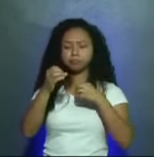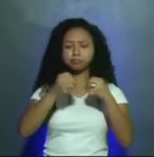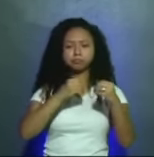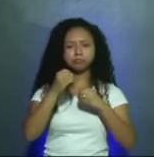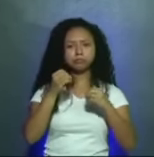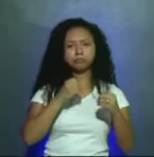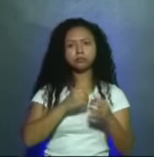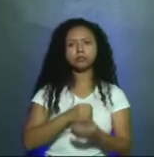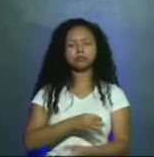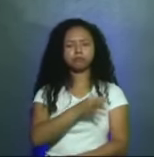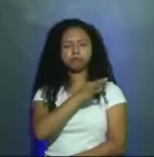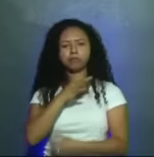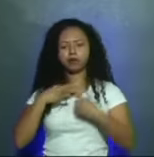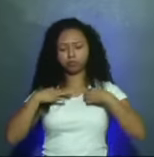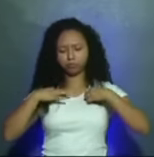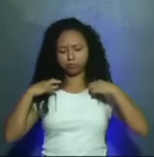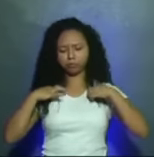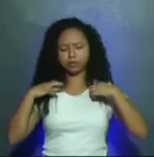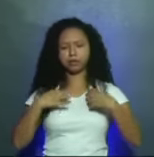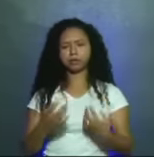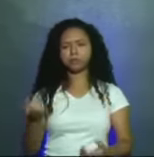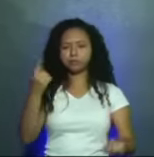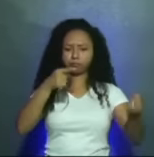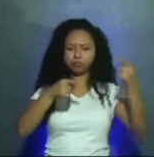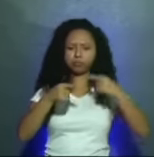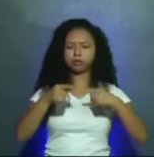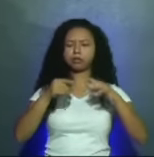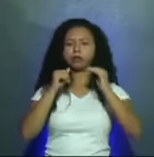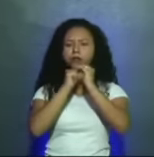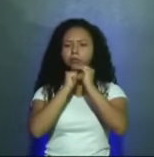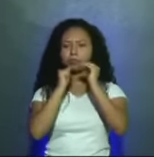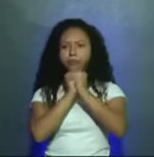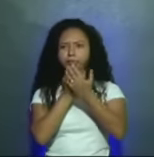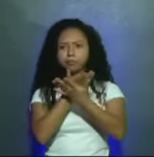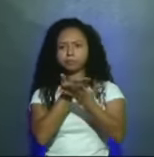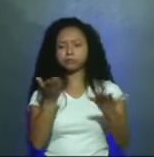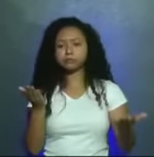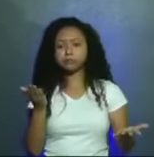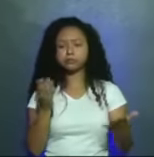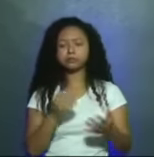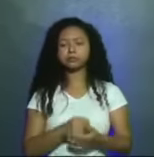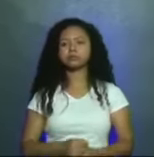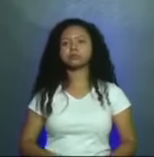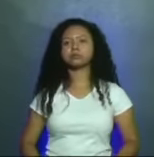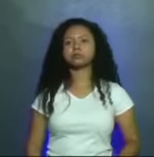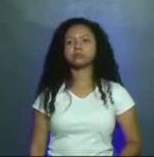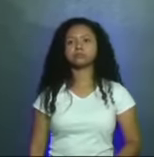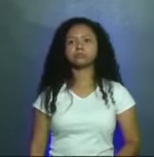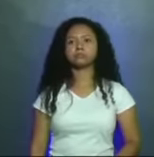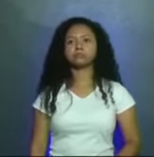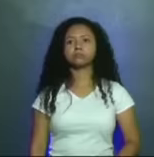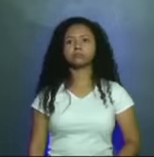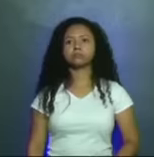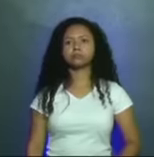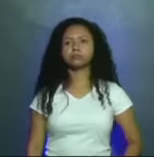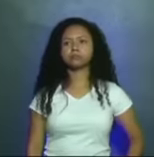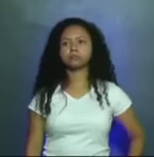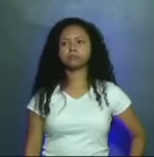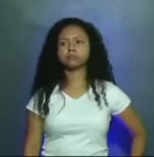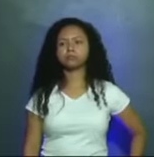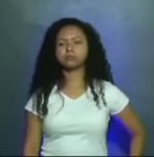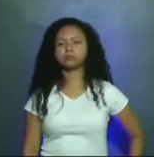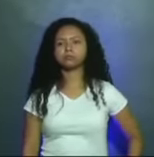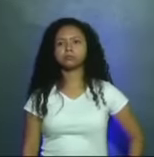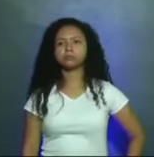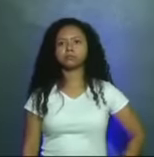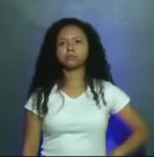aí, né, para vir e orar por você individualmente. Podem, espalham aí. Queridos, vamos